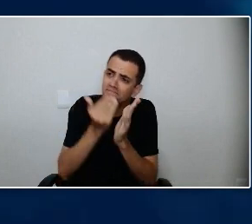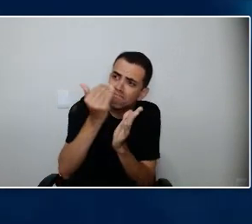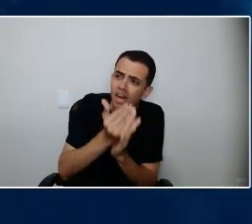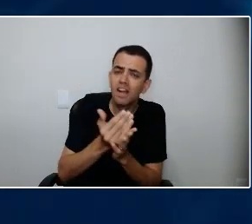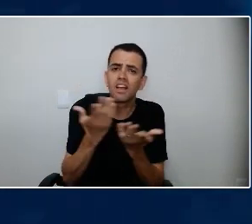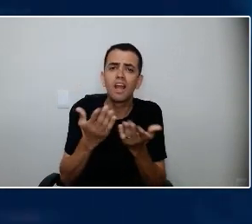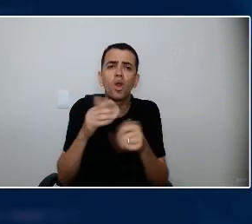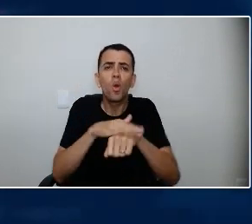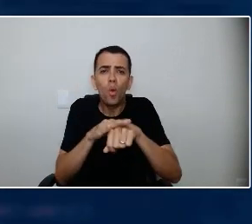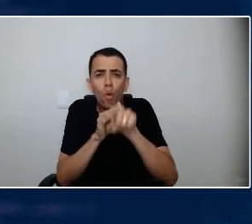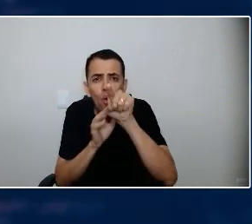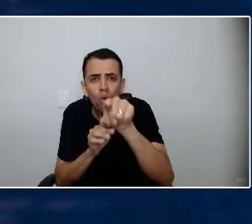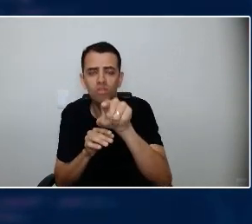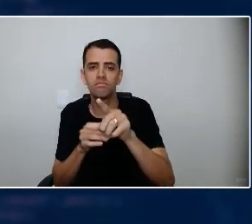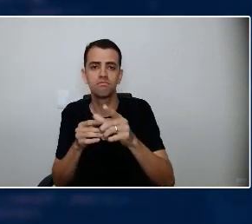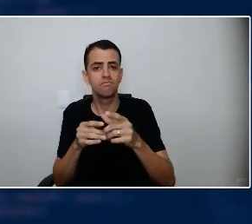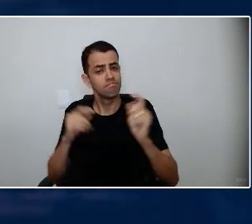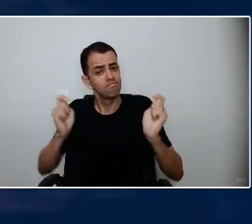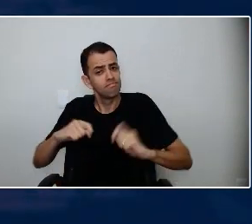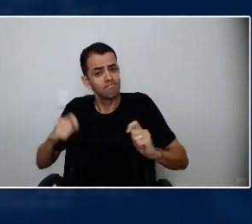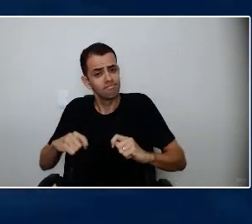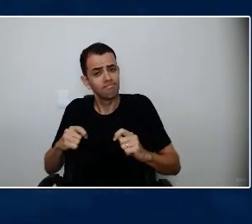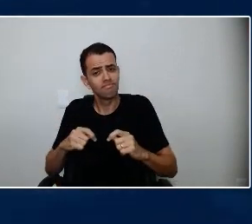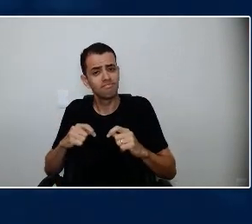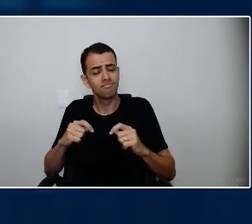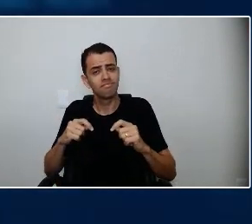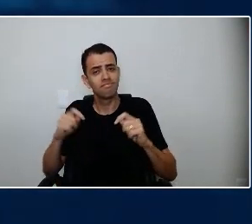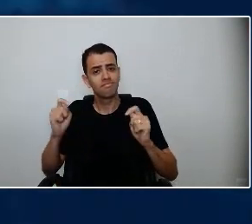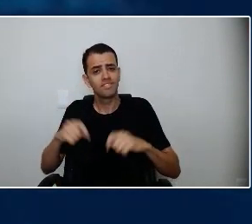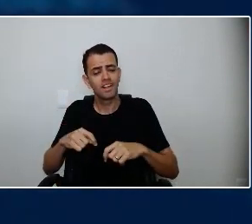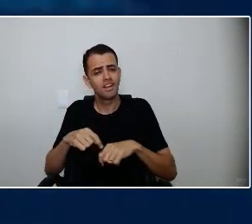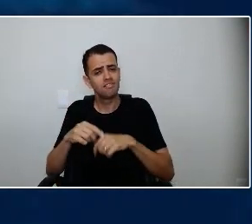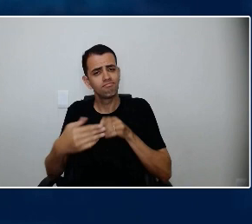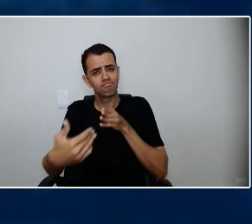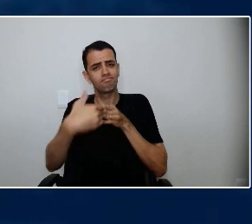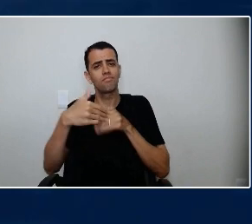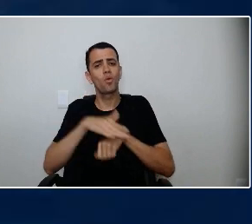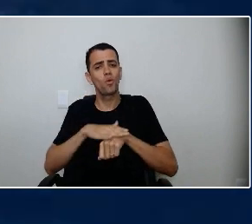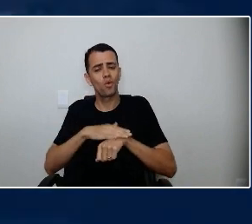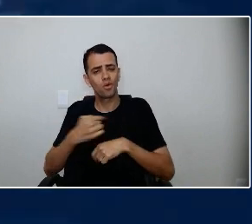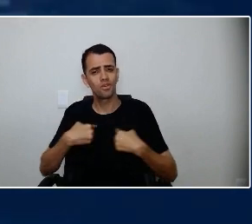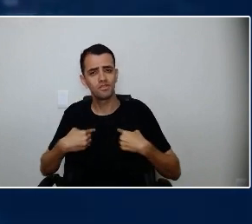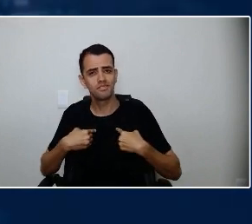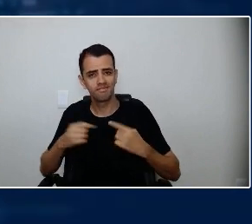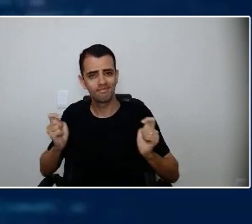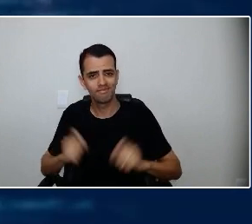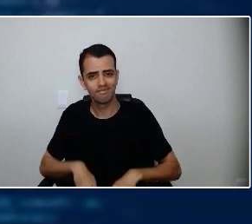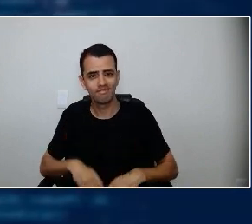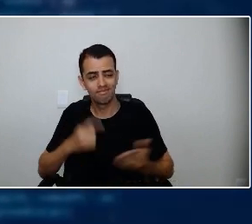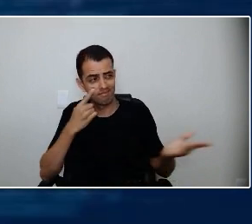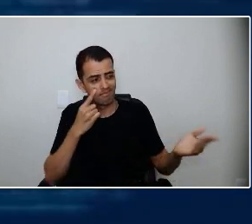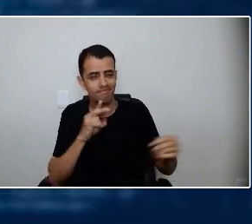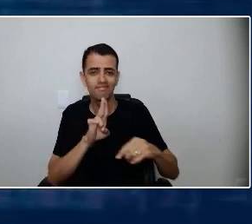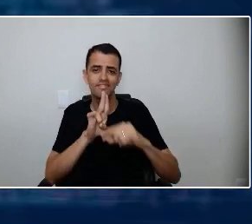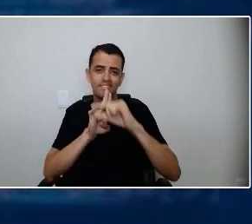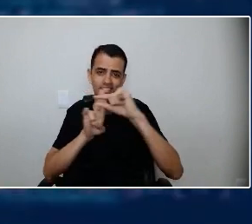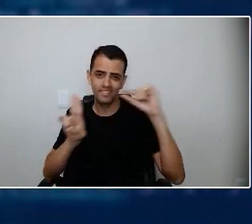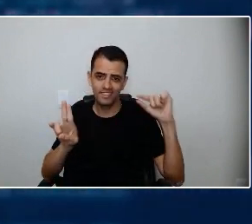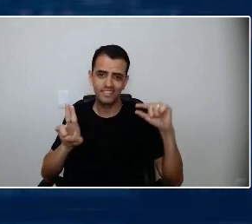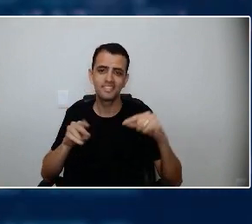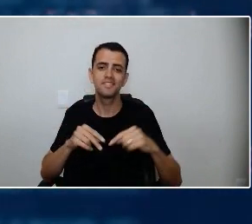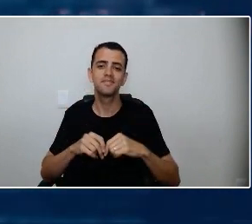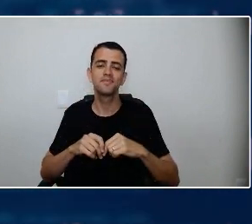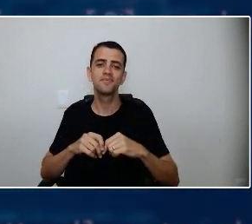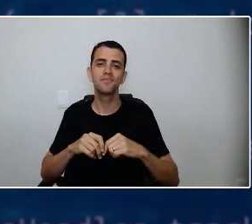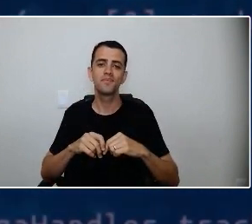tá tem alguns buracos aí na comunicação não tem problema fala comigo a gente conversa né meu LinkedIn eh